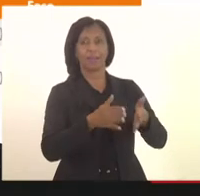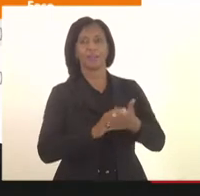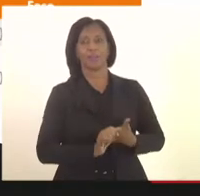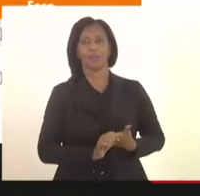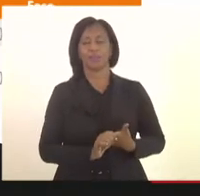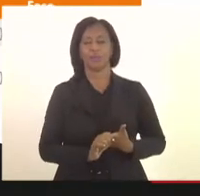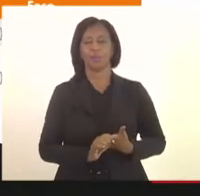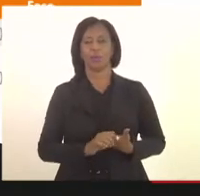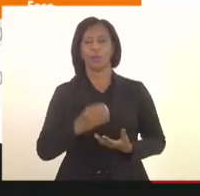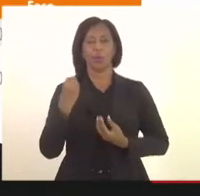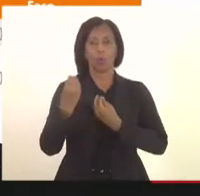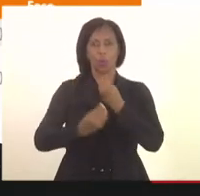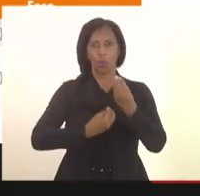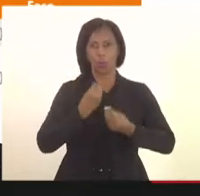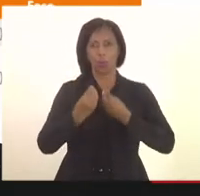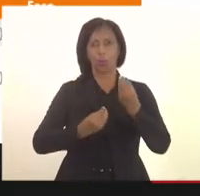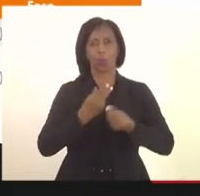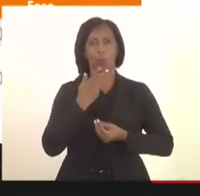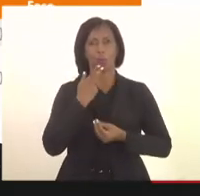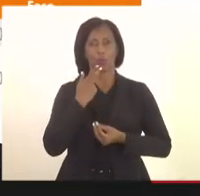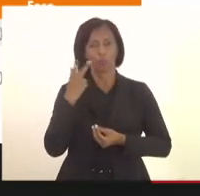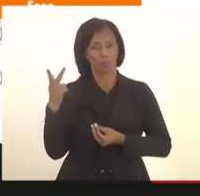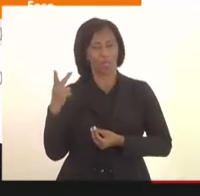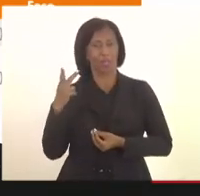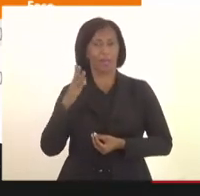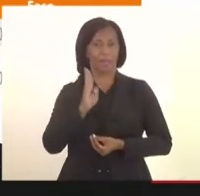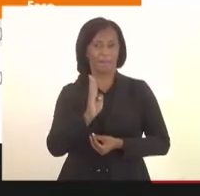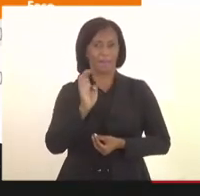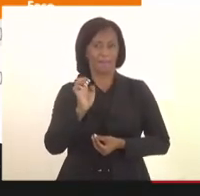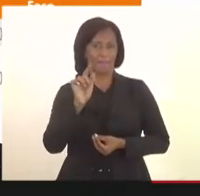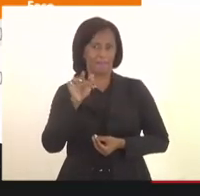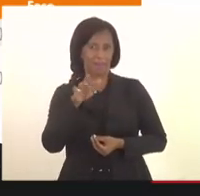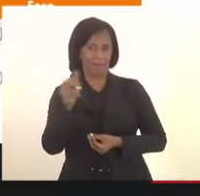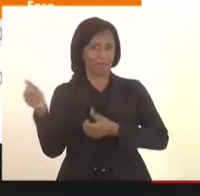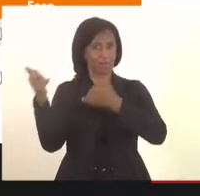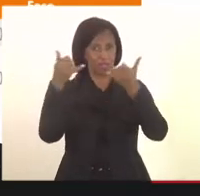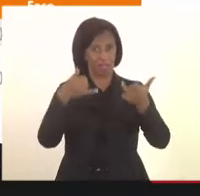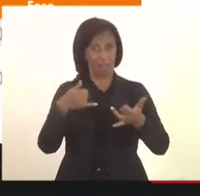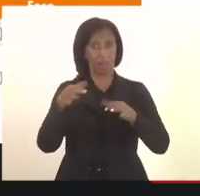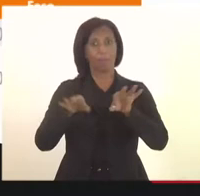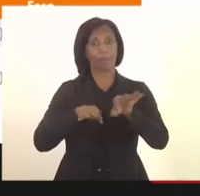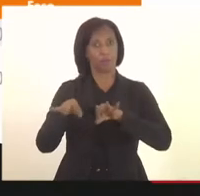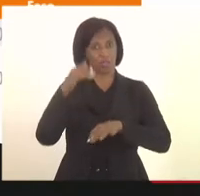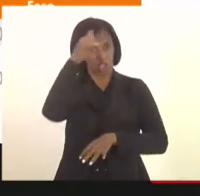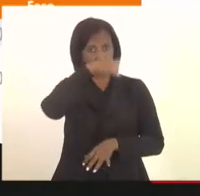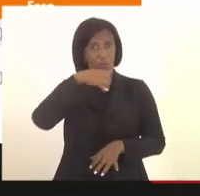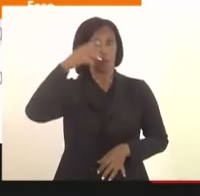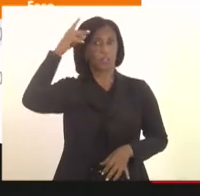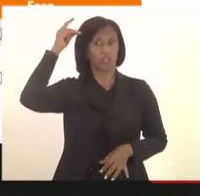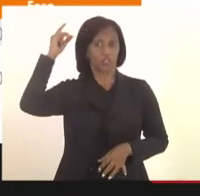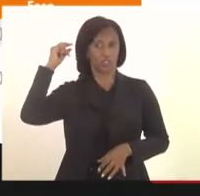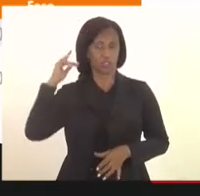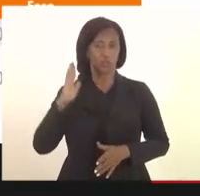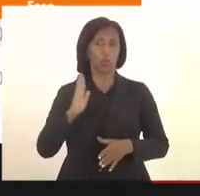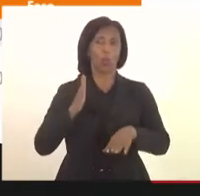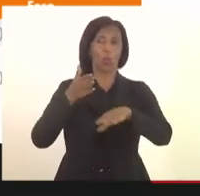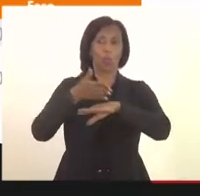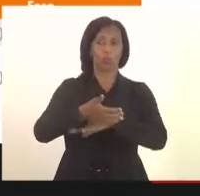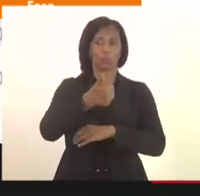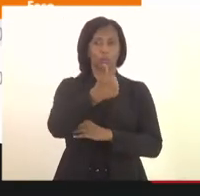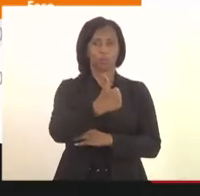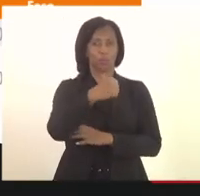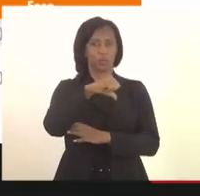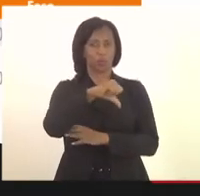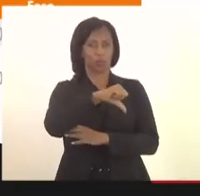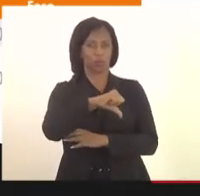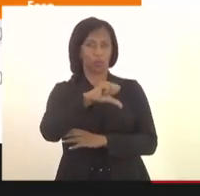também, como comentado pela Beatriz, refere-se a um projeto já antigo, em que a Repsol Sinopec Brasil entrou em 1998, com a